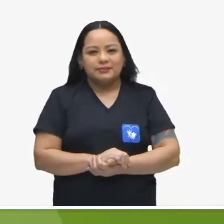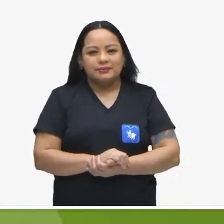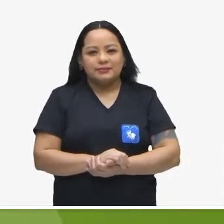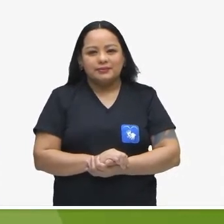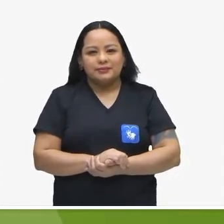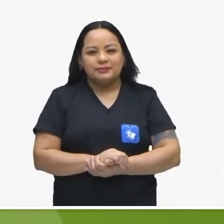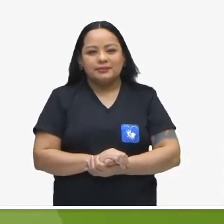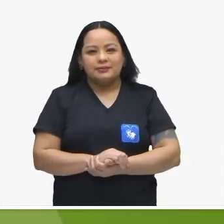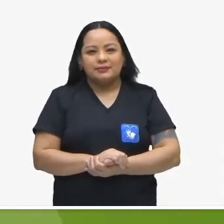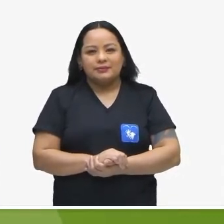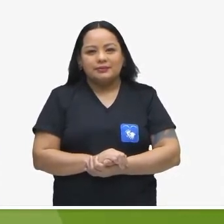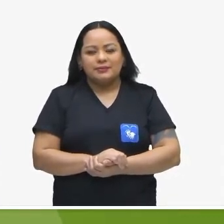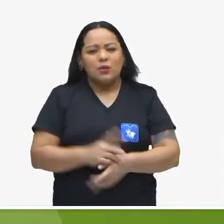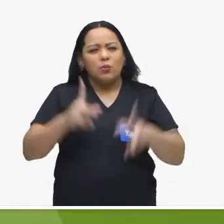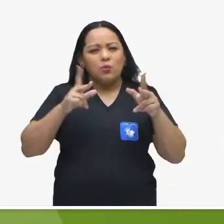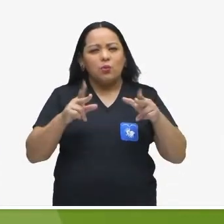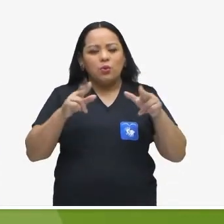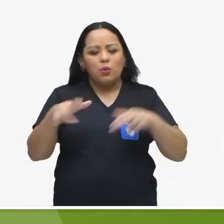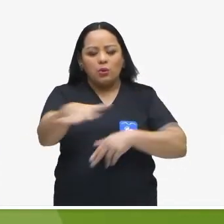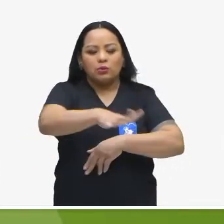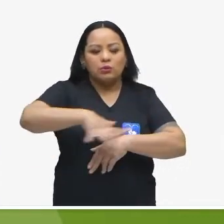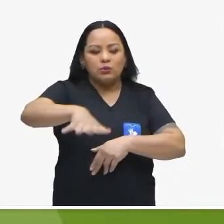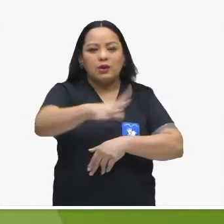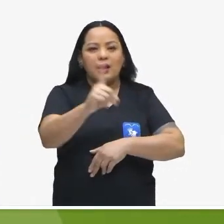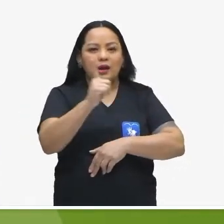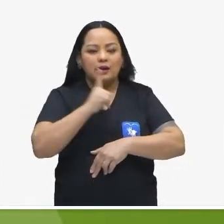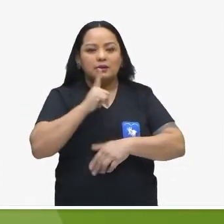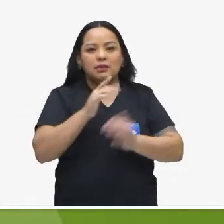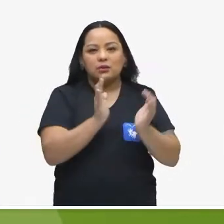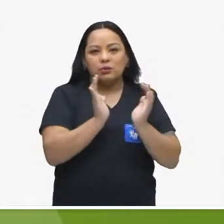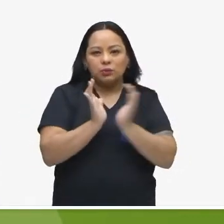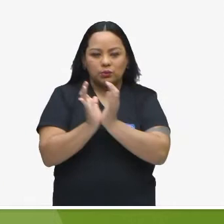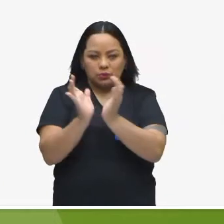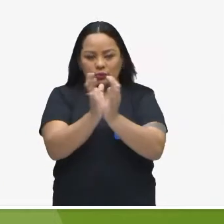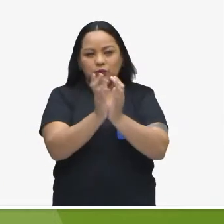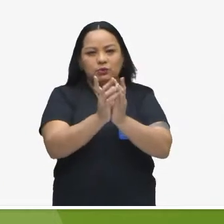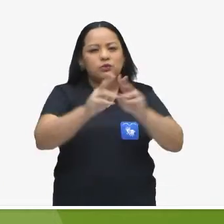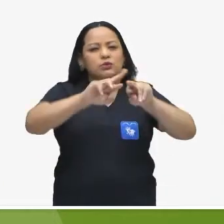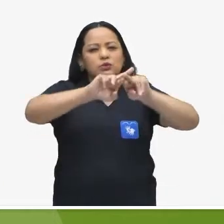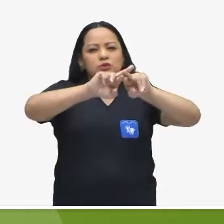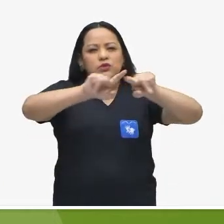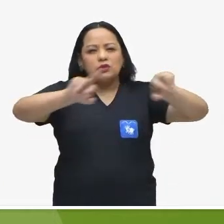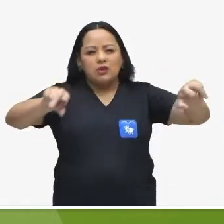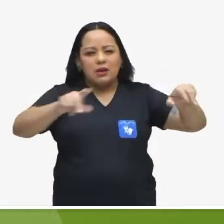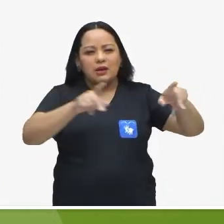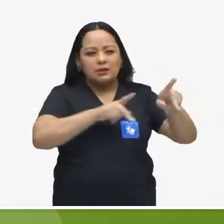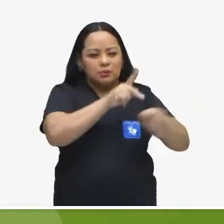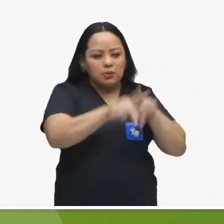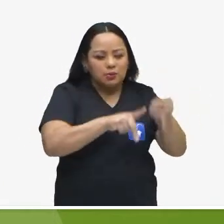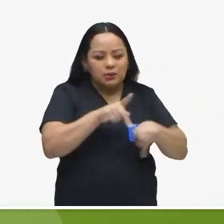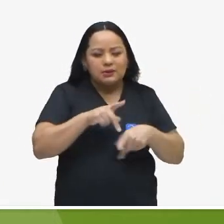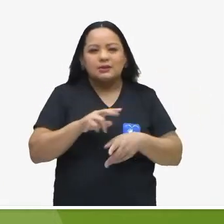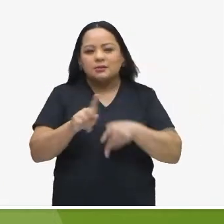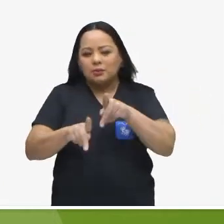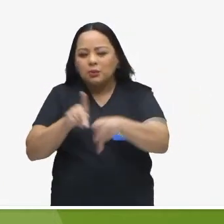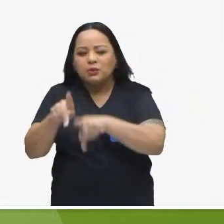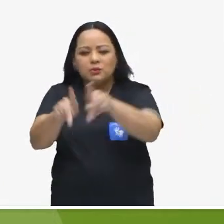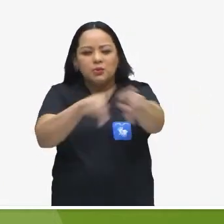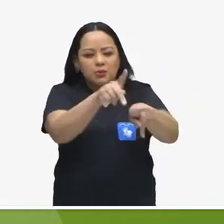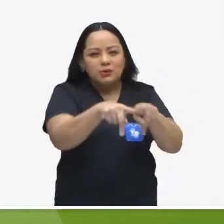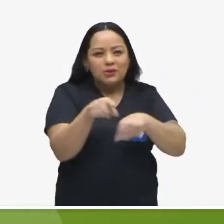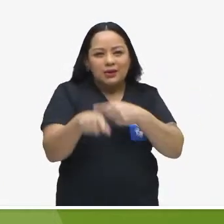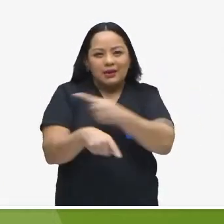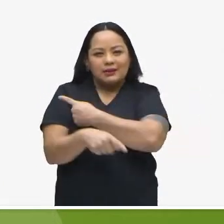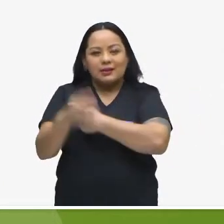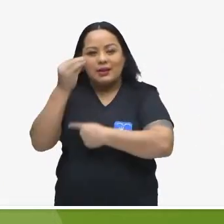tenho em um mesmo ambiente o conjunto de várias populações, como vocês estão vendo aqui,